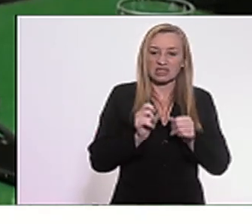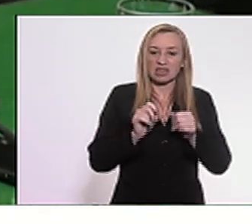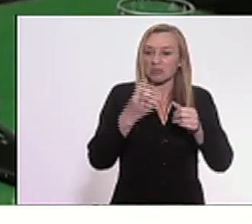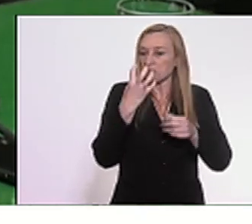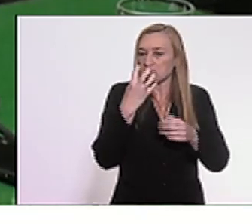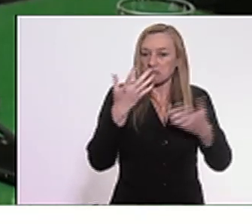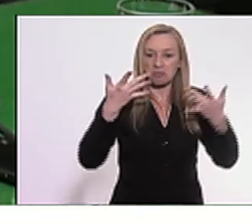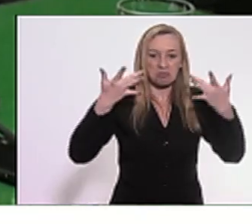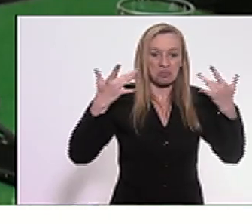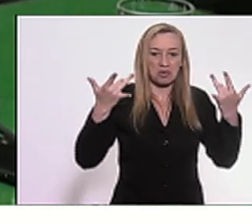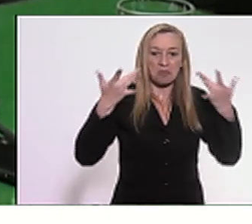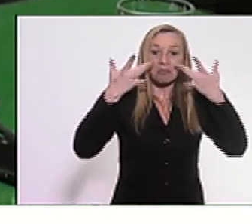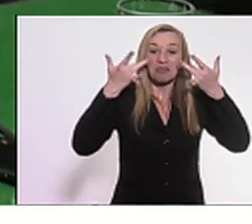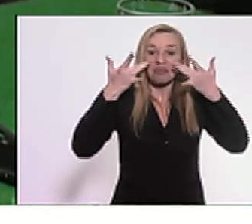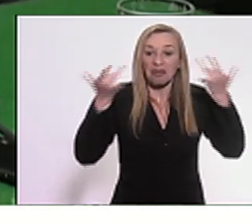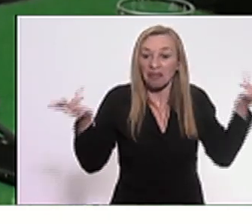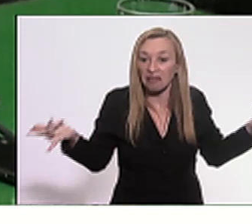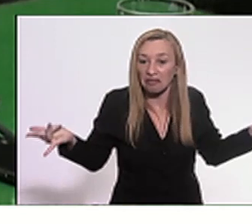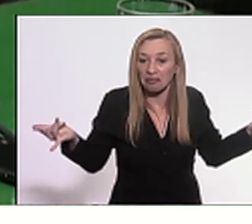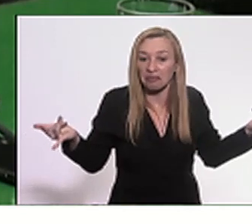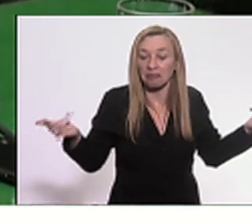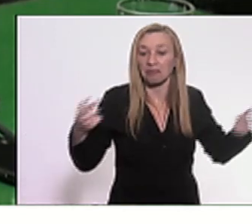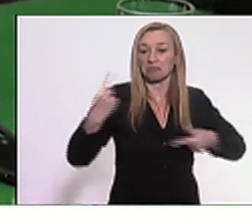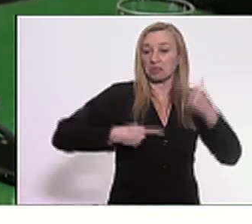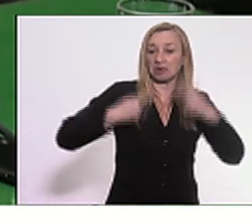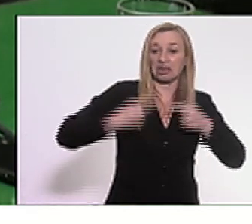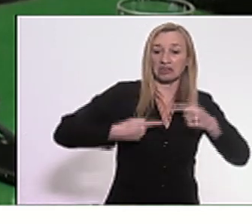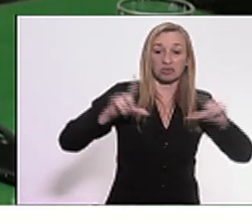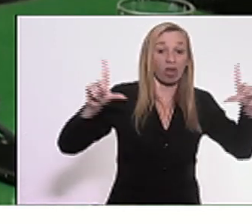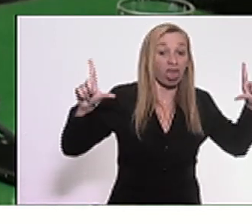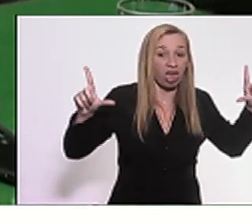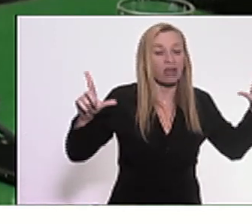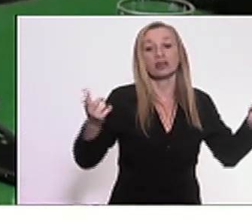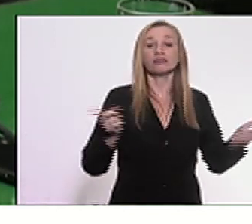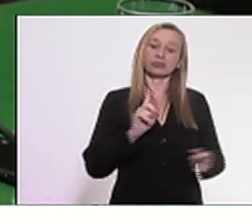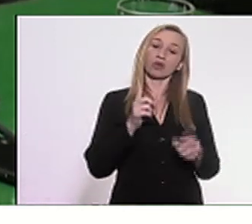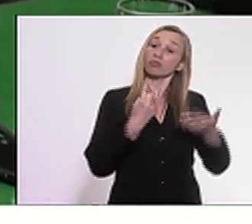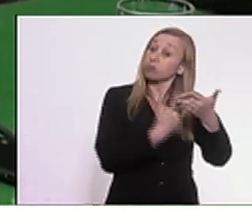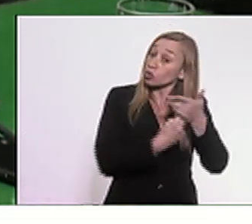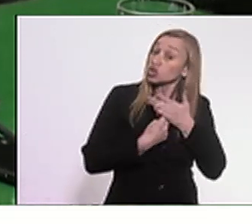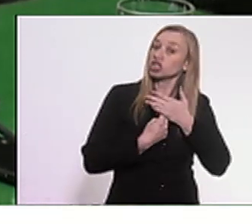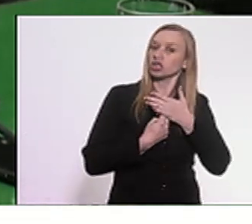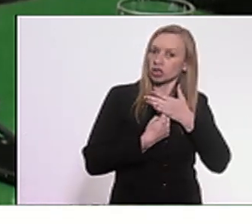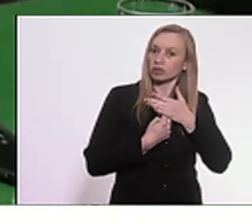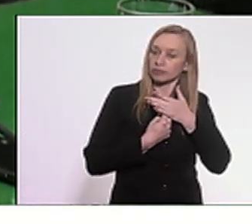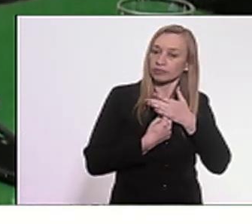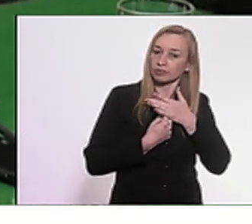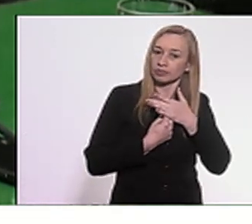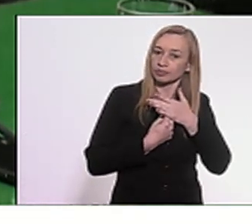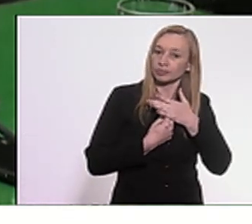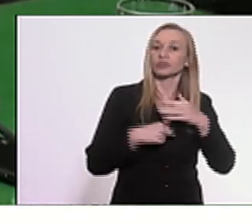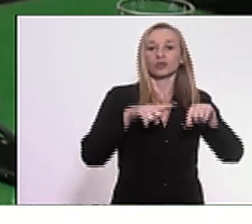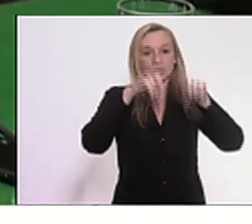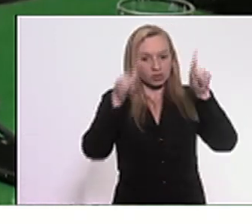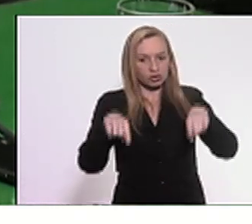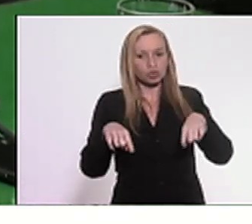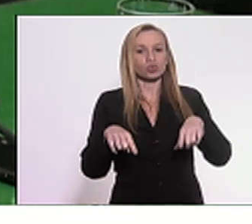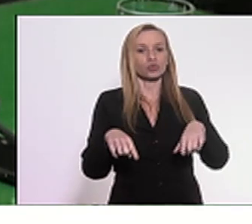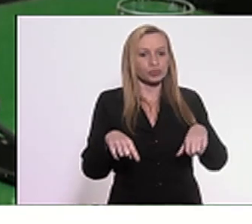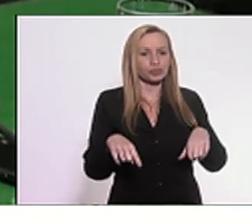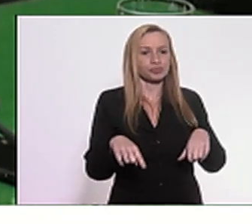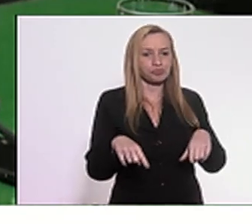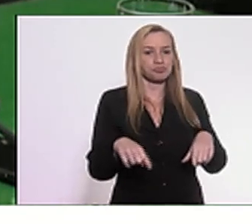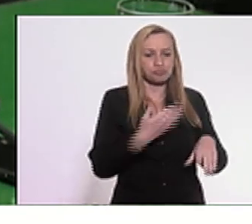político. Não é a intenção da comissão, é justamente preservar esse servidor público que muitas das